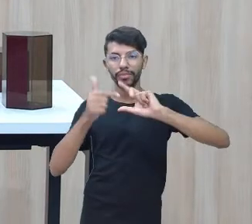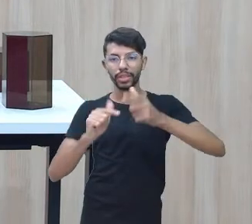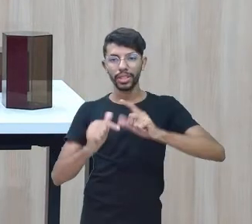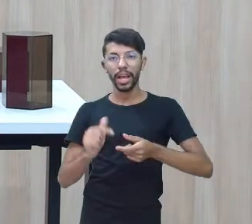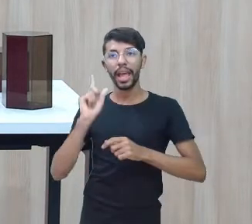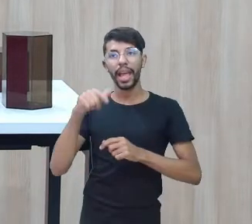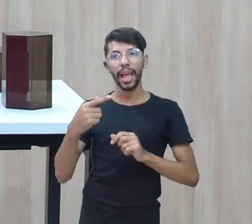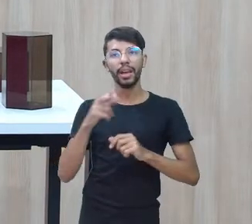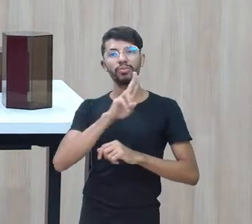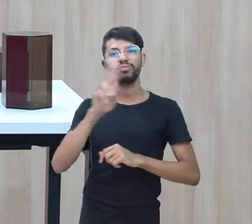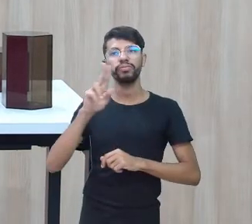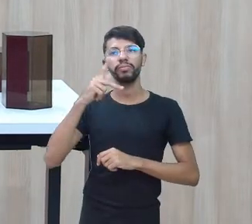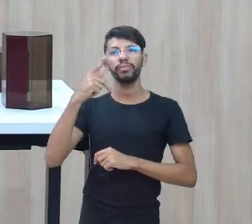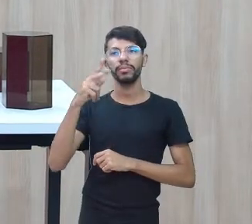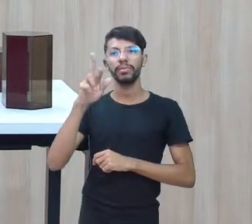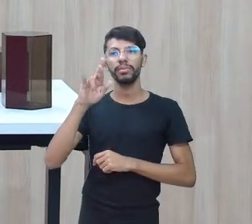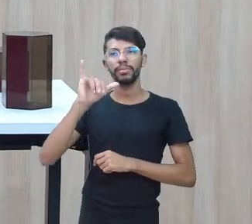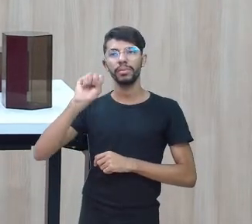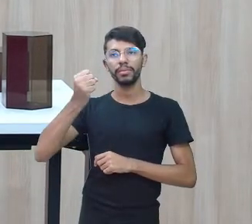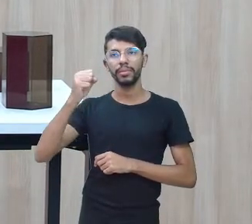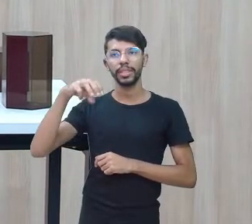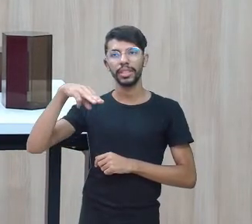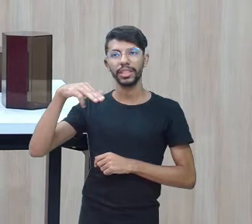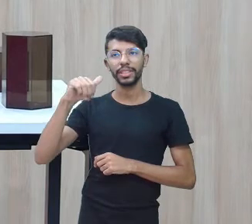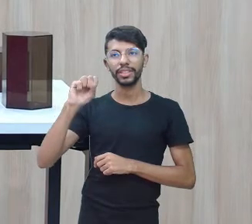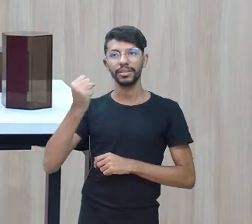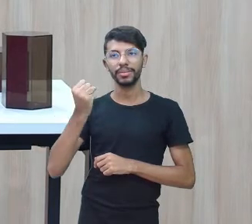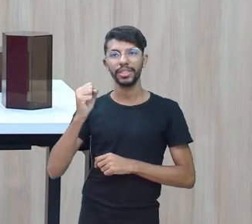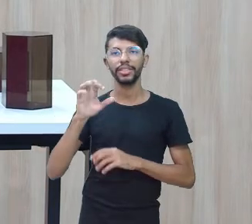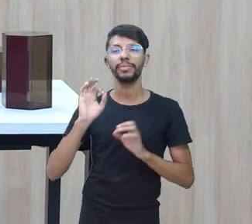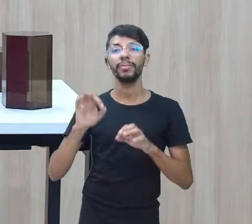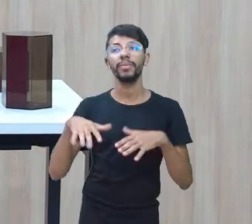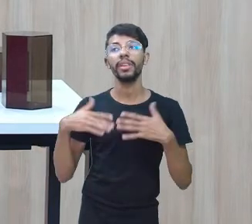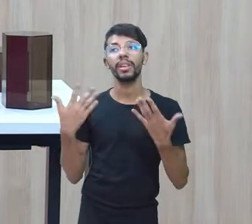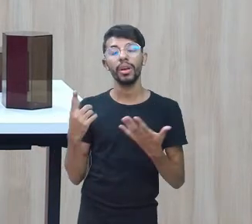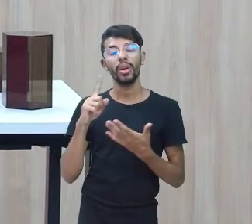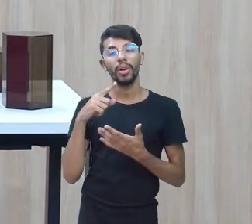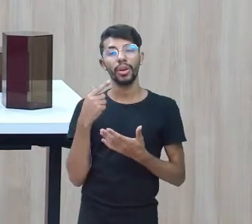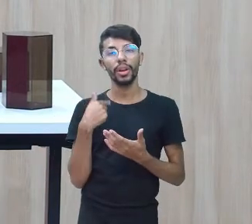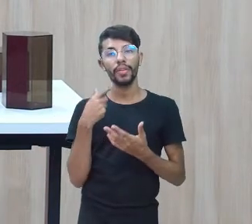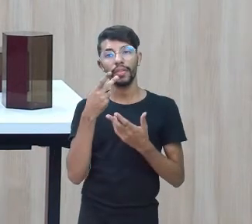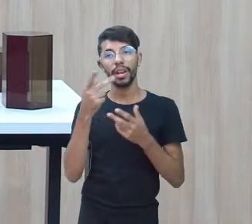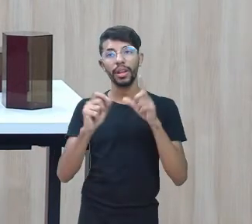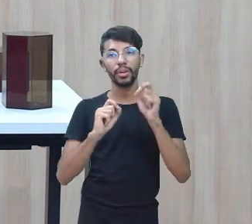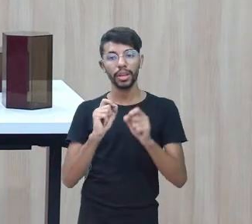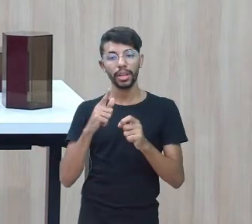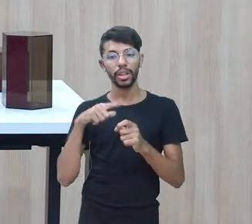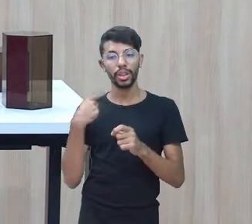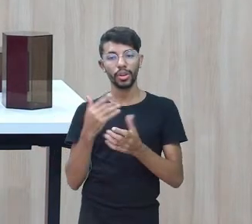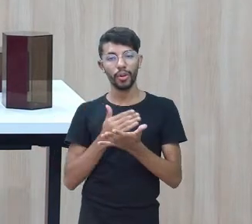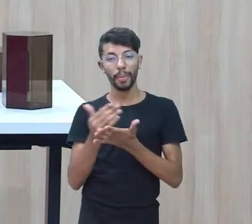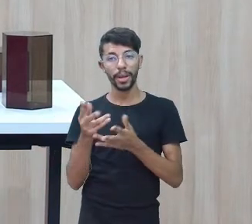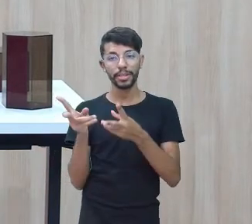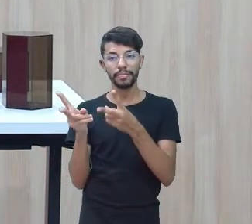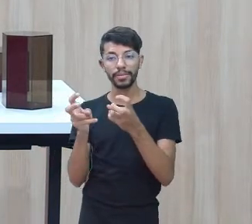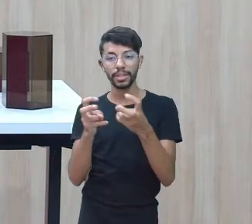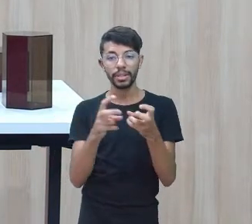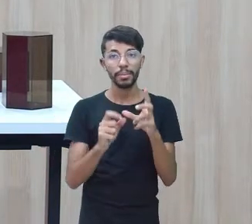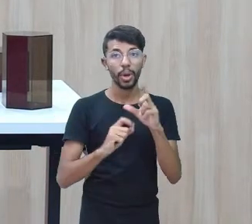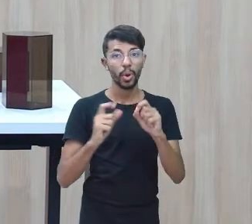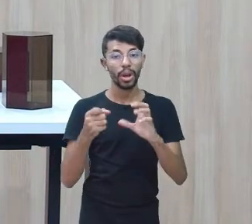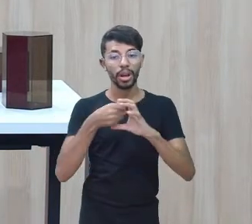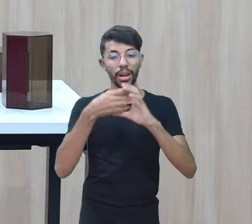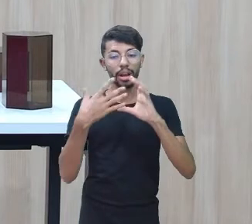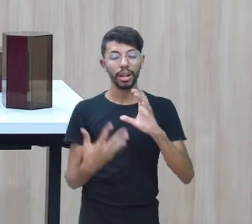disse a vocês que a gente estava começando a entrar agora no 6º ano, começando a observar características específicas dessas